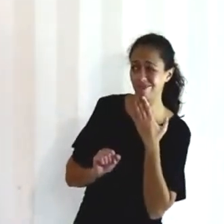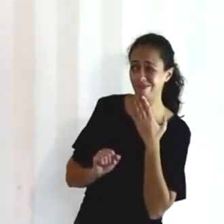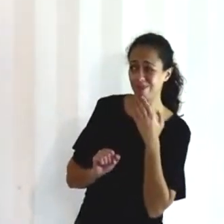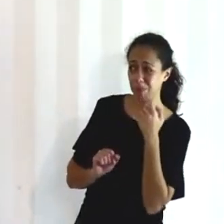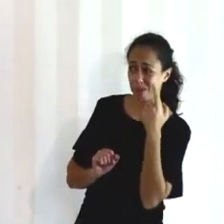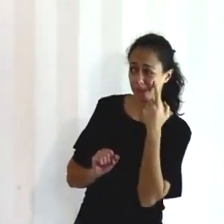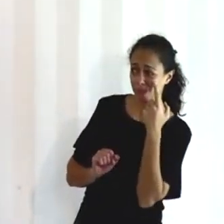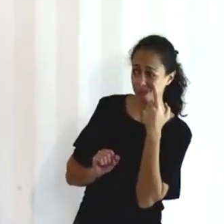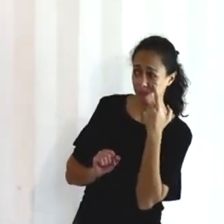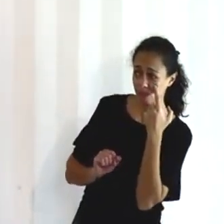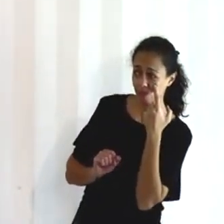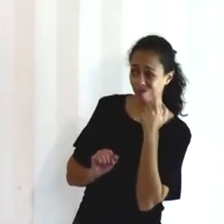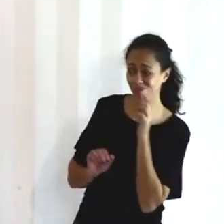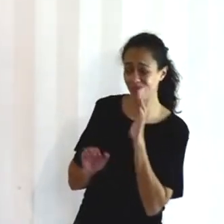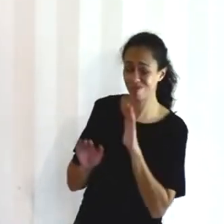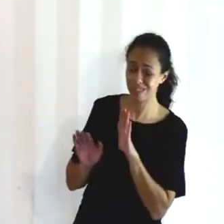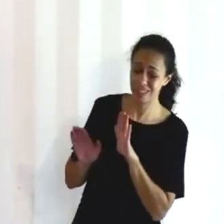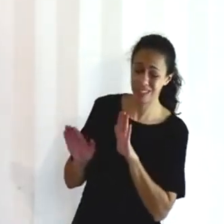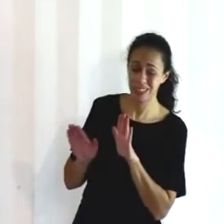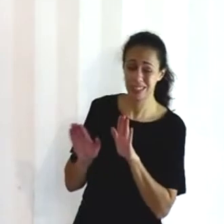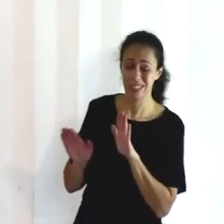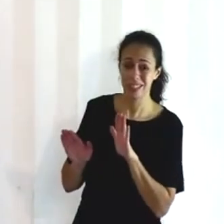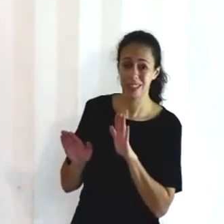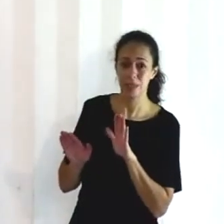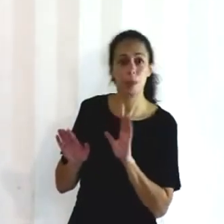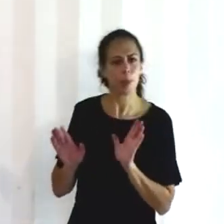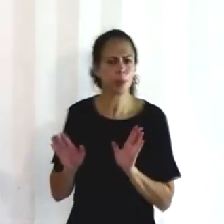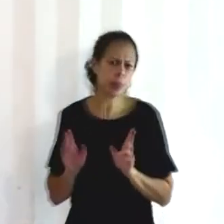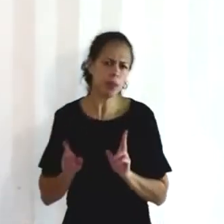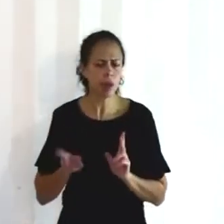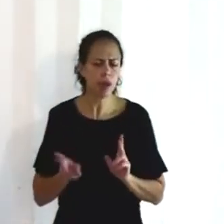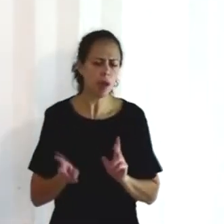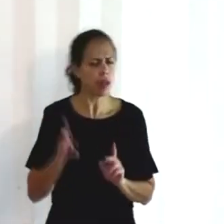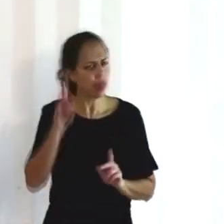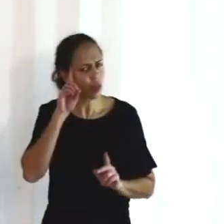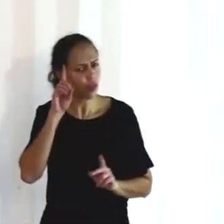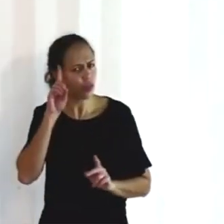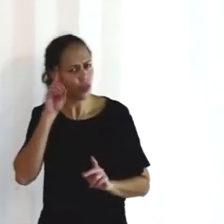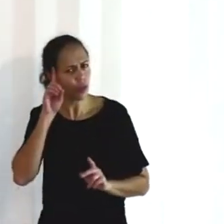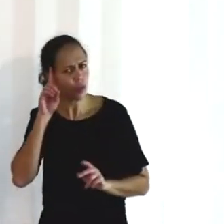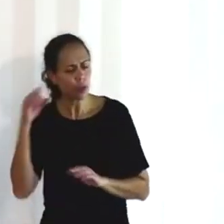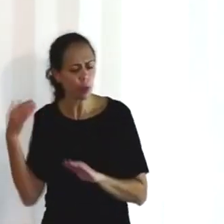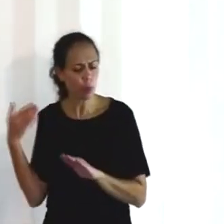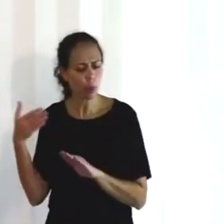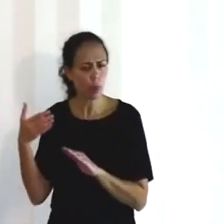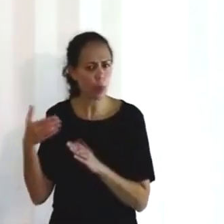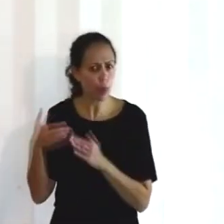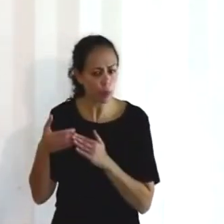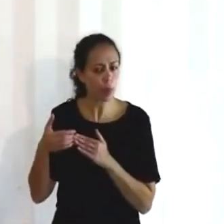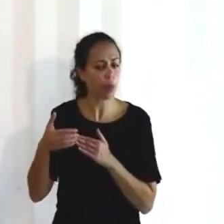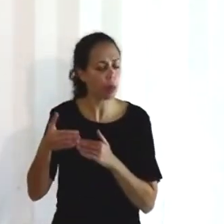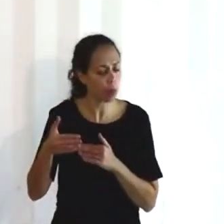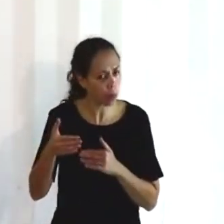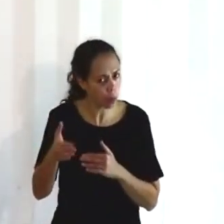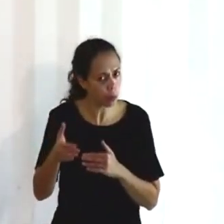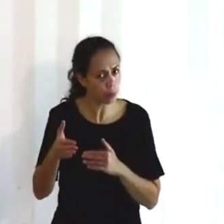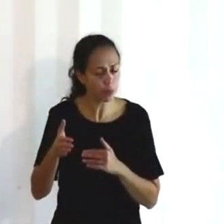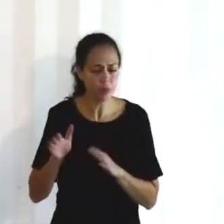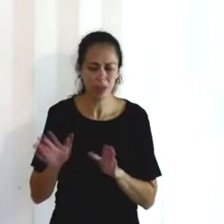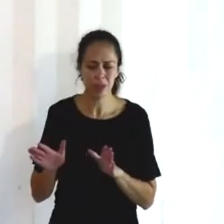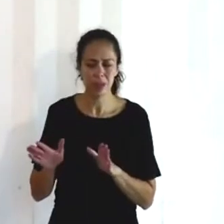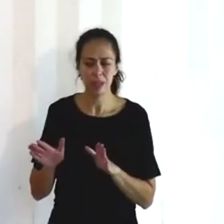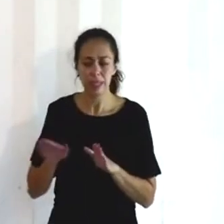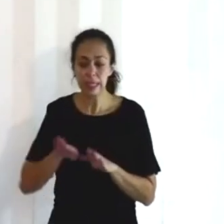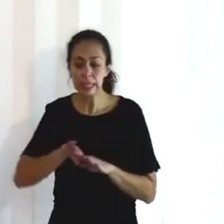nos separamos das pessoas que nos fazem mal, não queremos nem ficar perto das pessoas que nos fazem mal. Às vezes até ficamos felizes quando elas nem estão mais no nosso